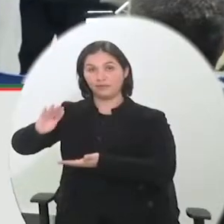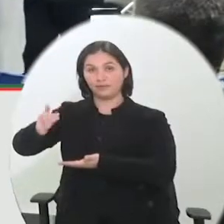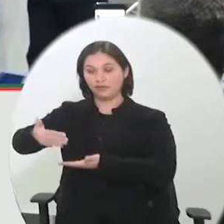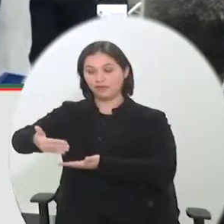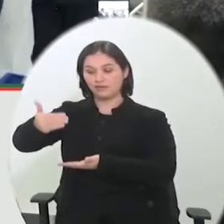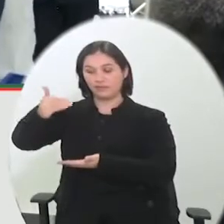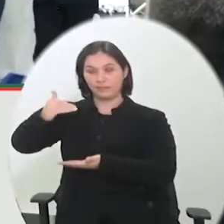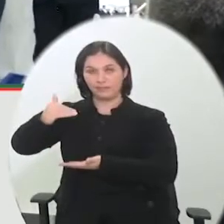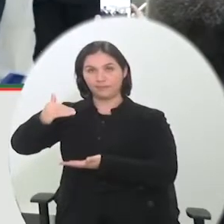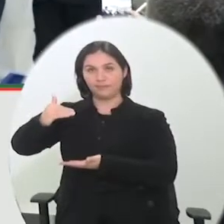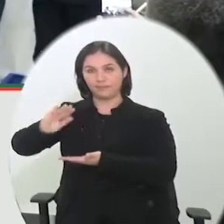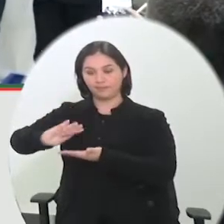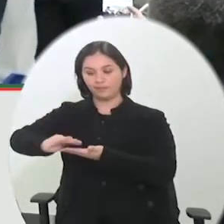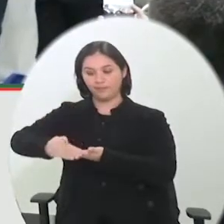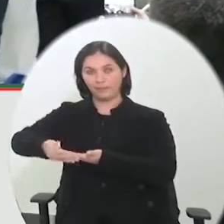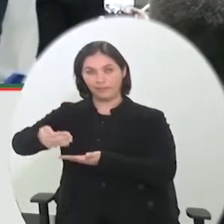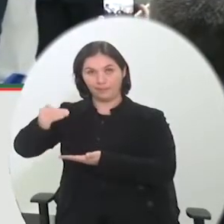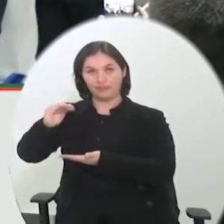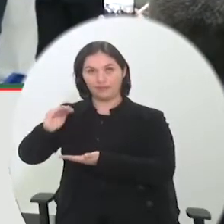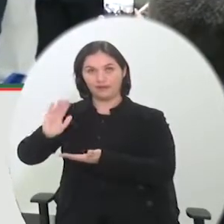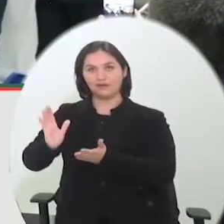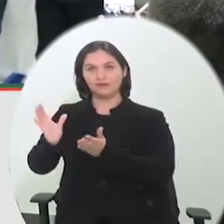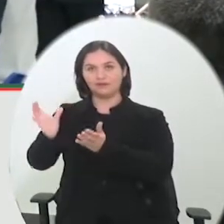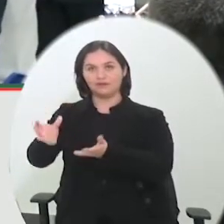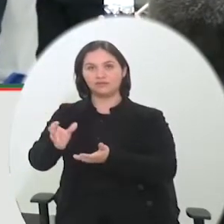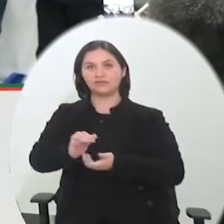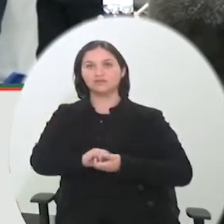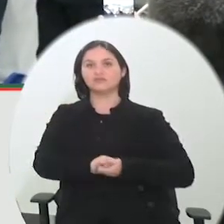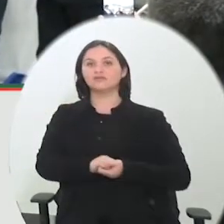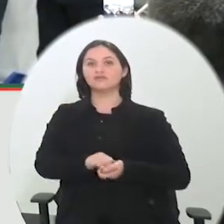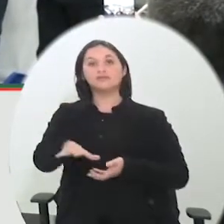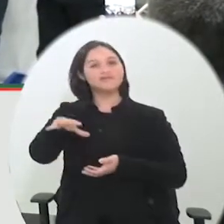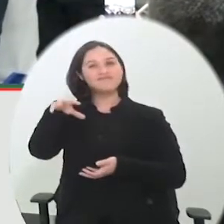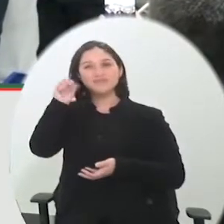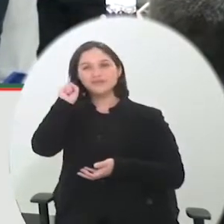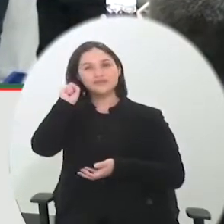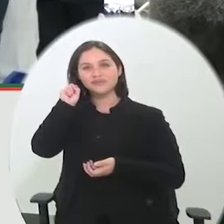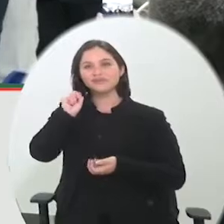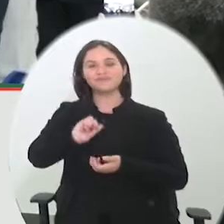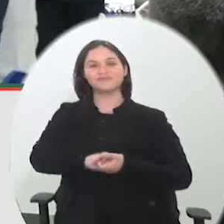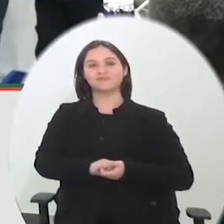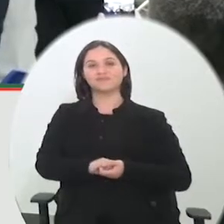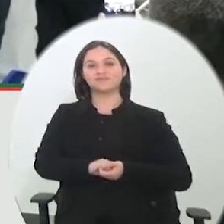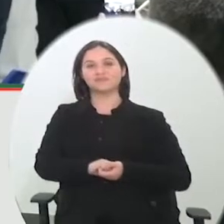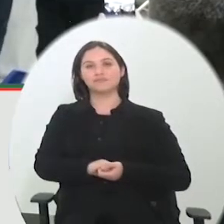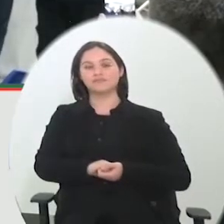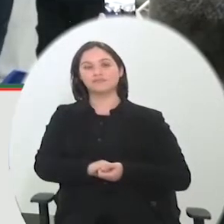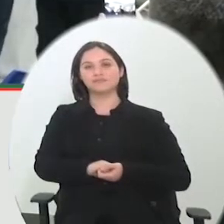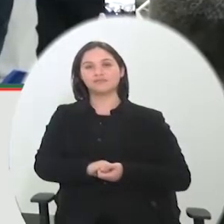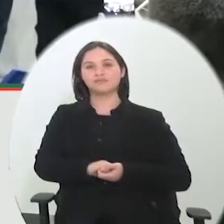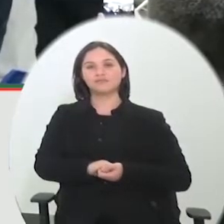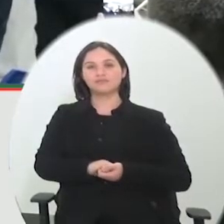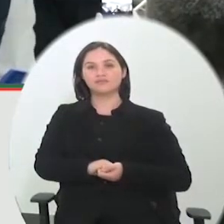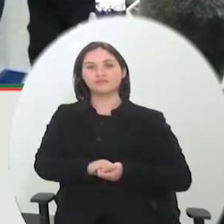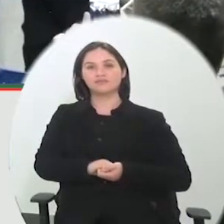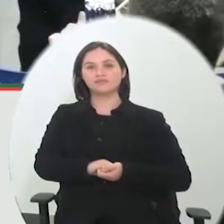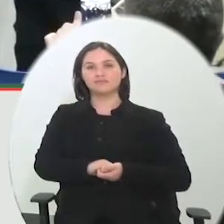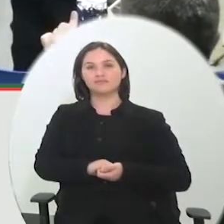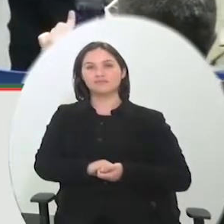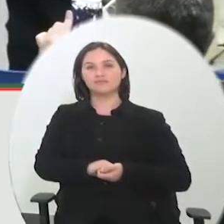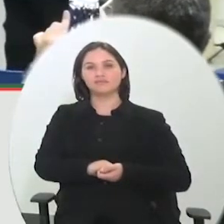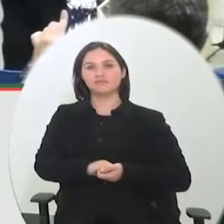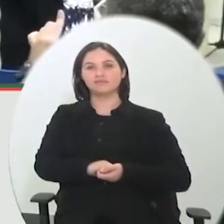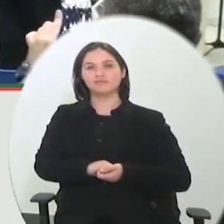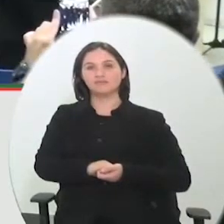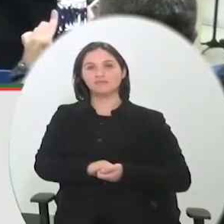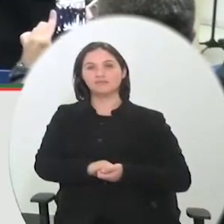prefeito Clésio Salvaro. Estou aqui a pedido dele como líder do governo, inclusive. É um reconhecimento do Dr. Paulo e a todos os